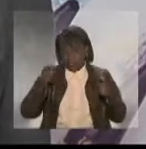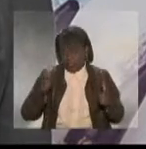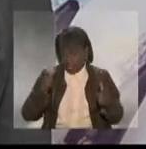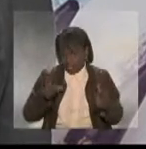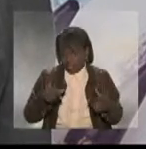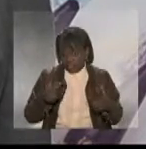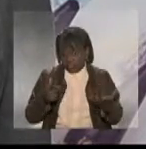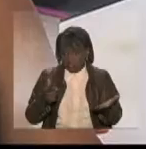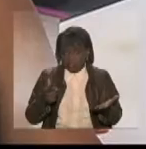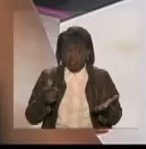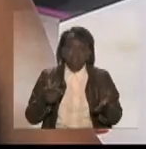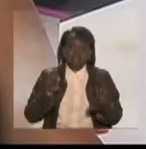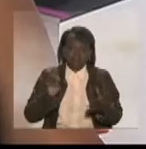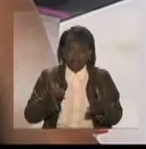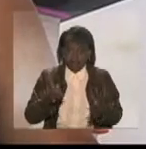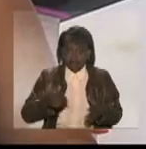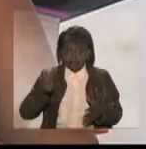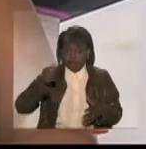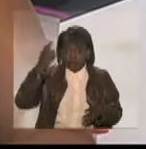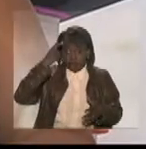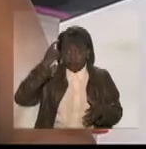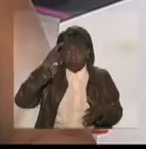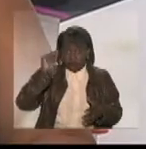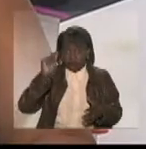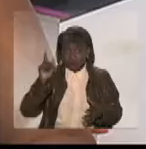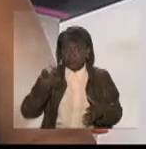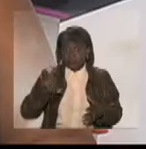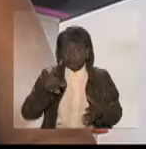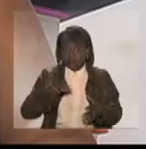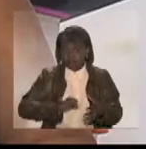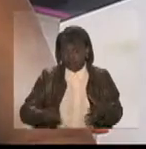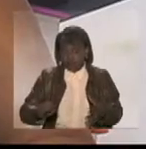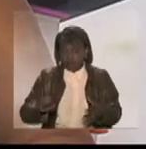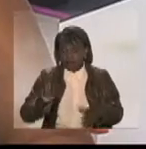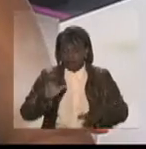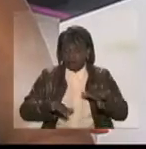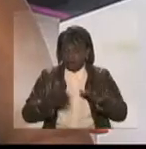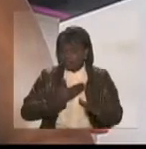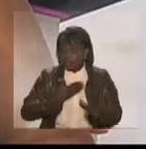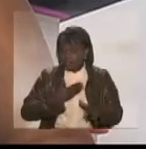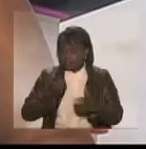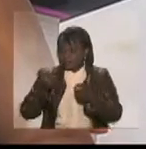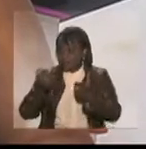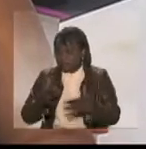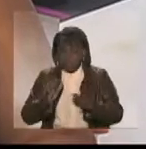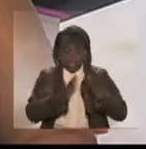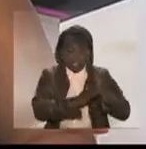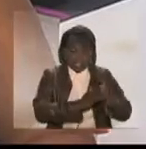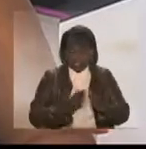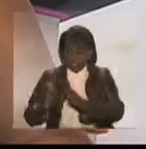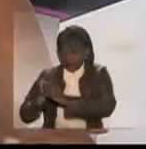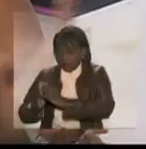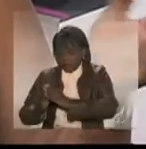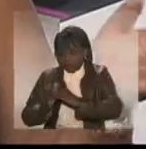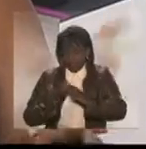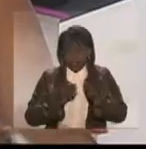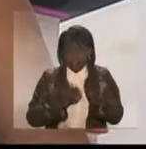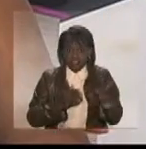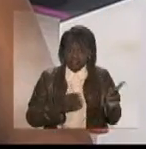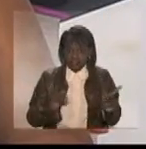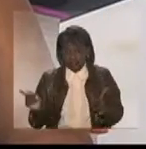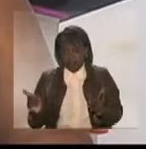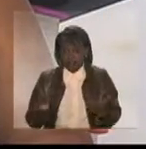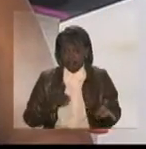você diria que é esse? Sim, que é essa? o primeiro pensamento é esse. Quando fala para aquela amiga ou para a vizinha da direita